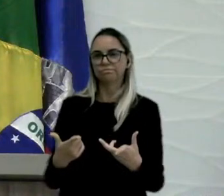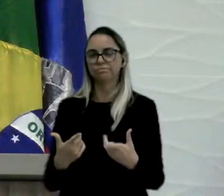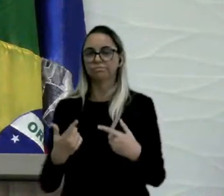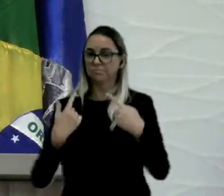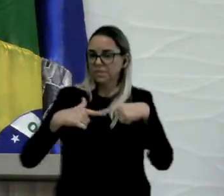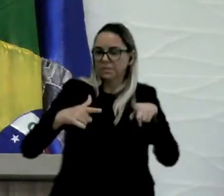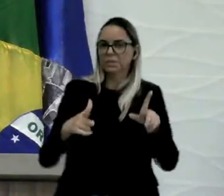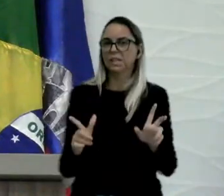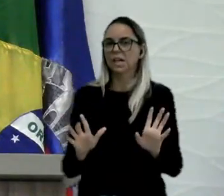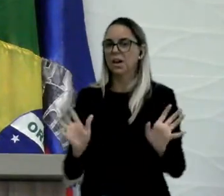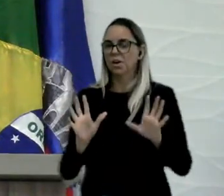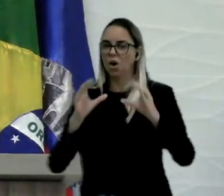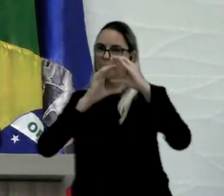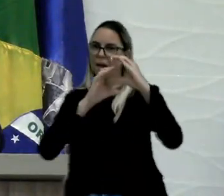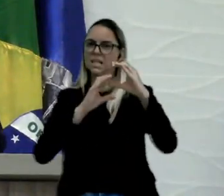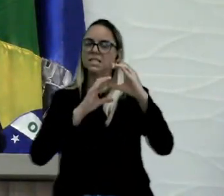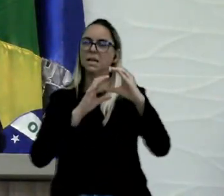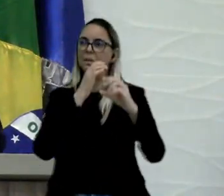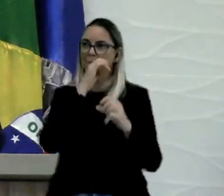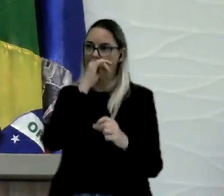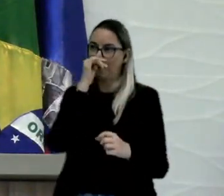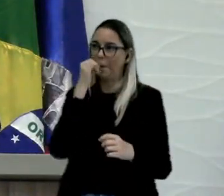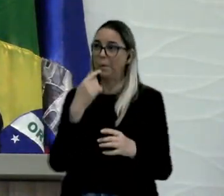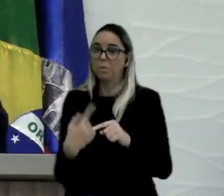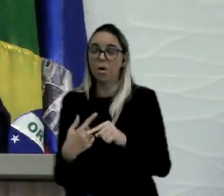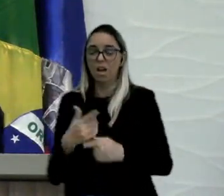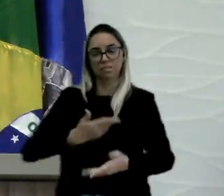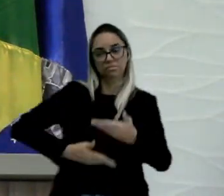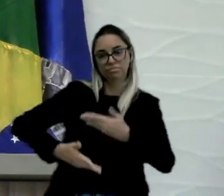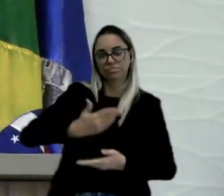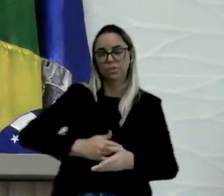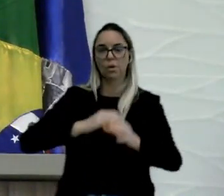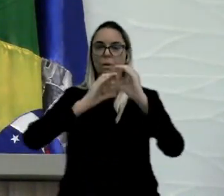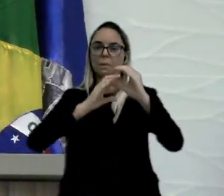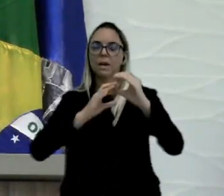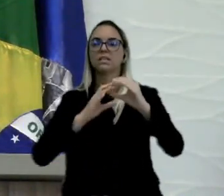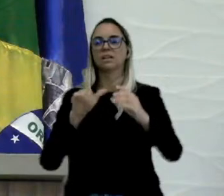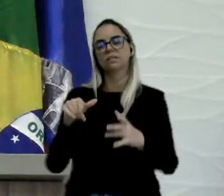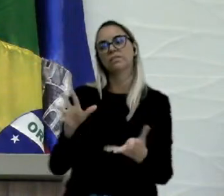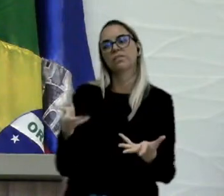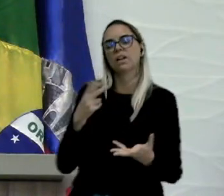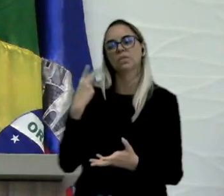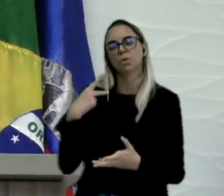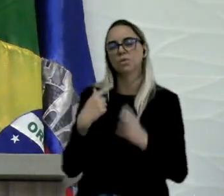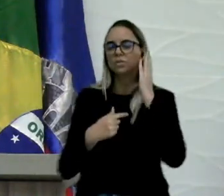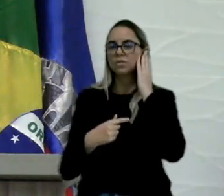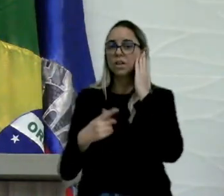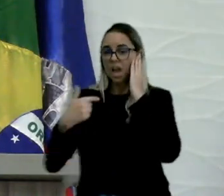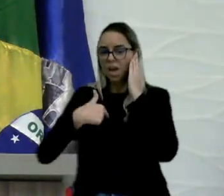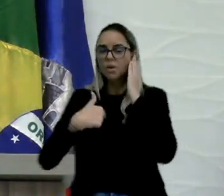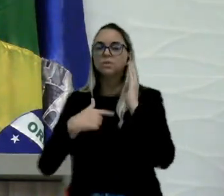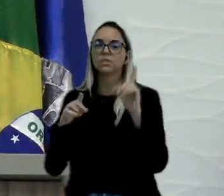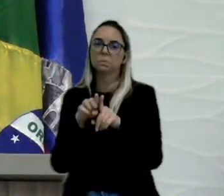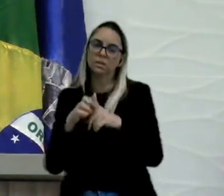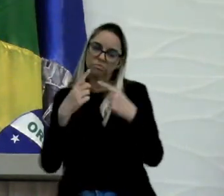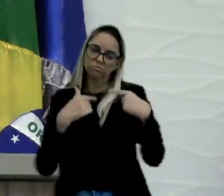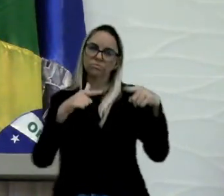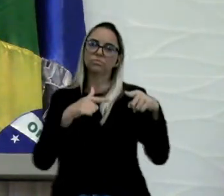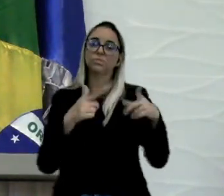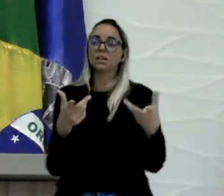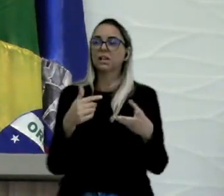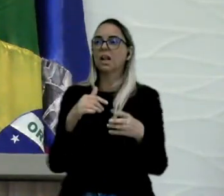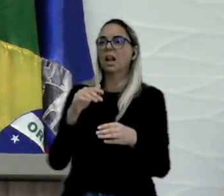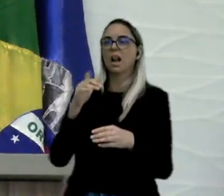ao a Compesa pelo atendimento que a Compesa tá fazendo Vereador e a minha indignação e o meu repúdio por exemplo